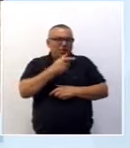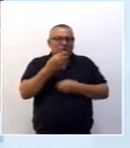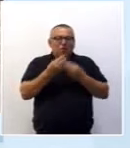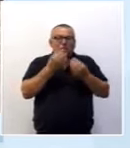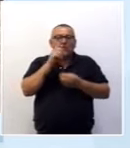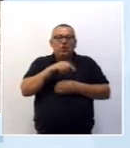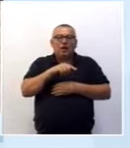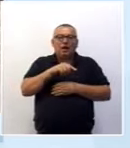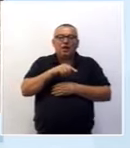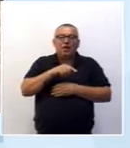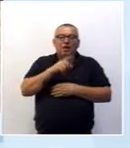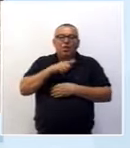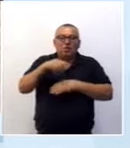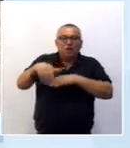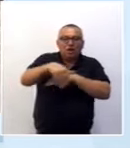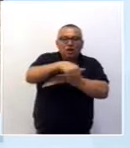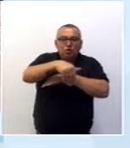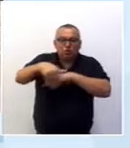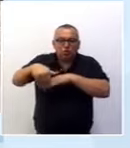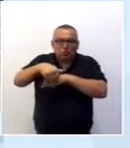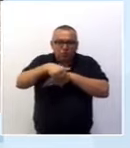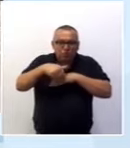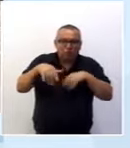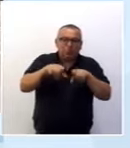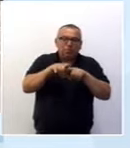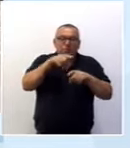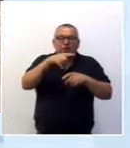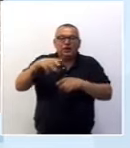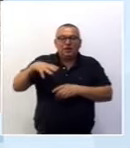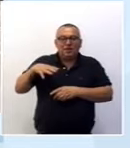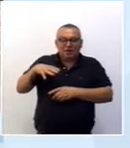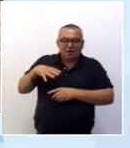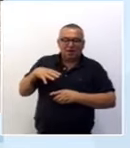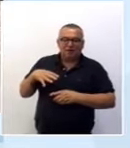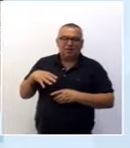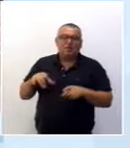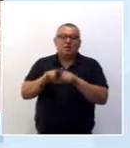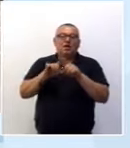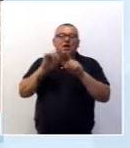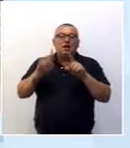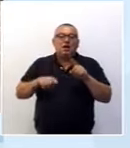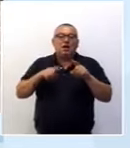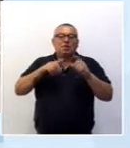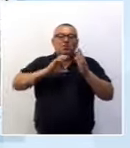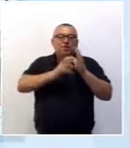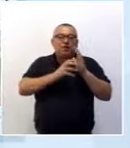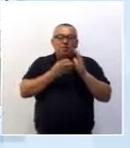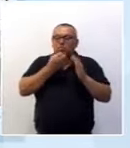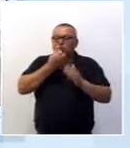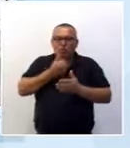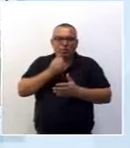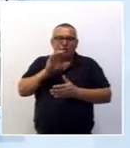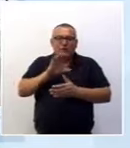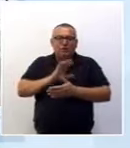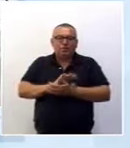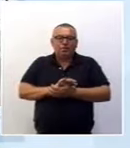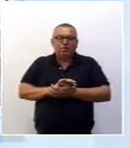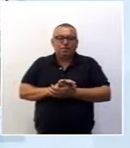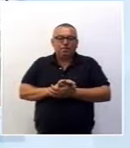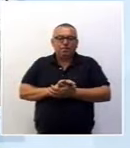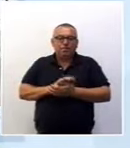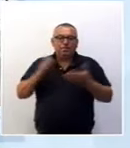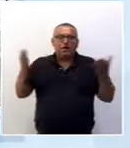lá de como está o arruamento aí, ó, dessa cidade, né? Então, é um instrumento muito importante para isso, né?